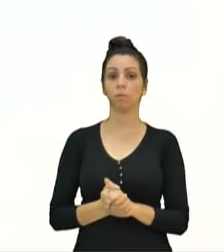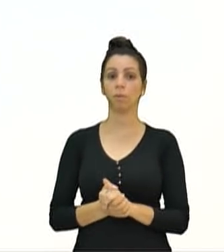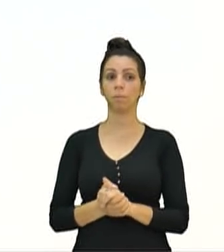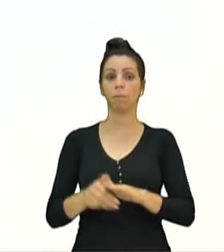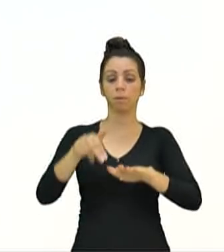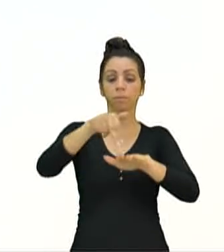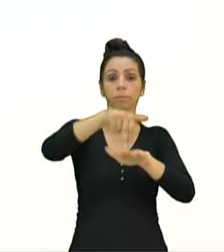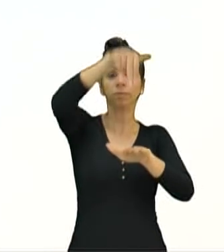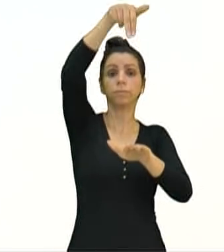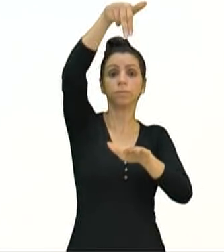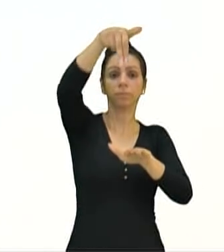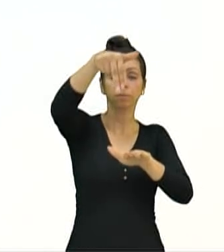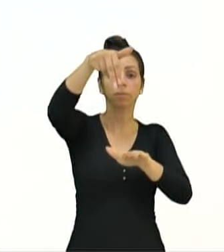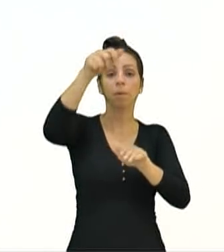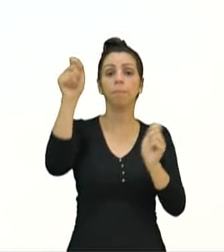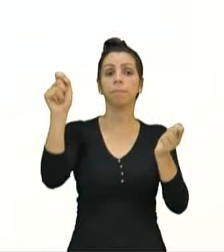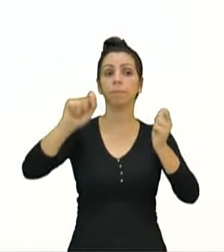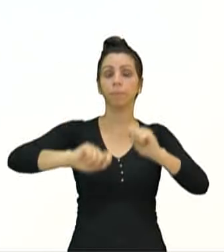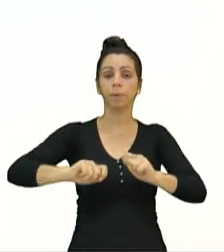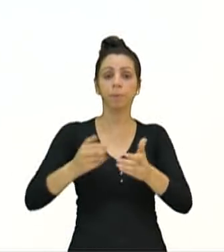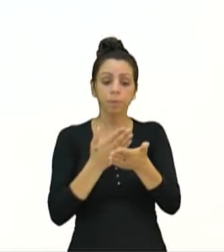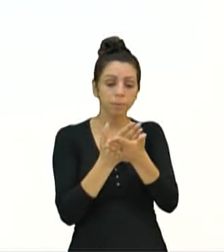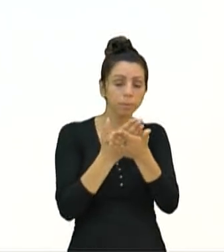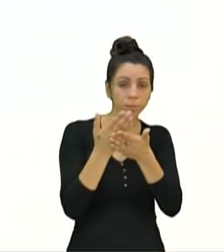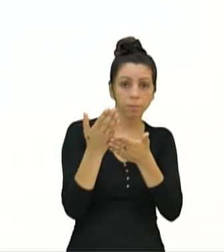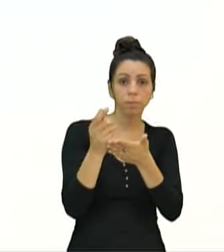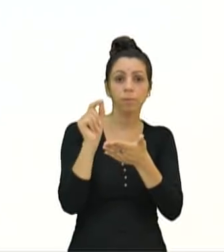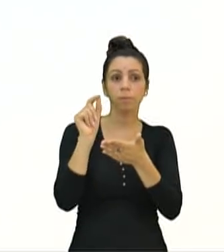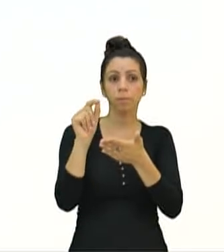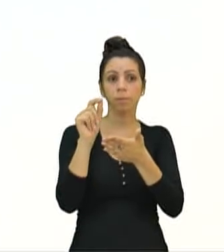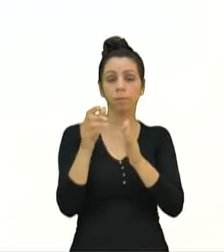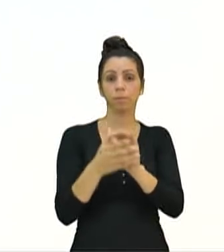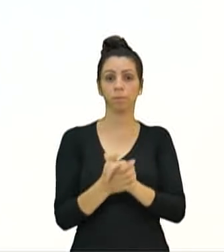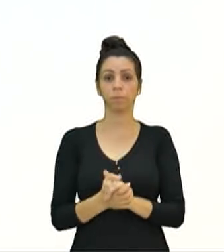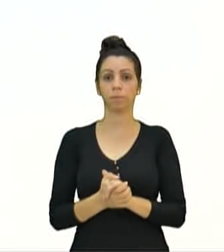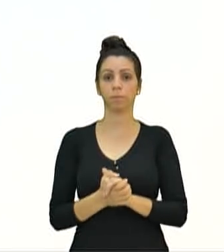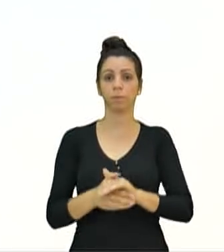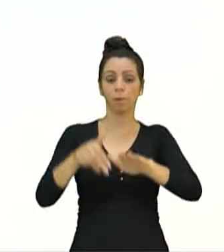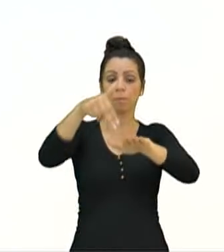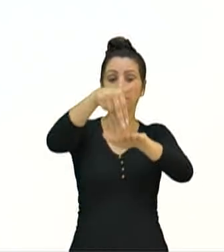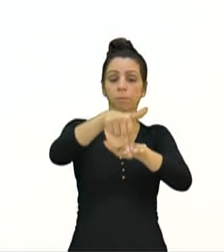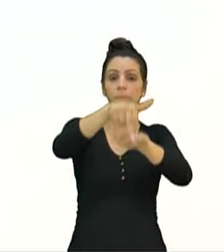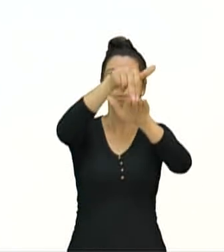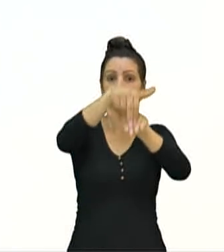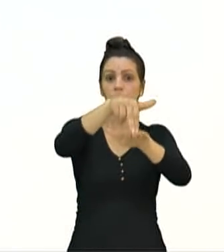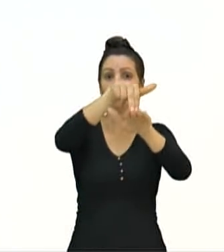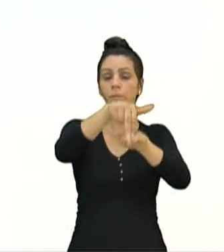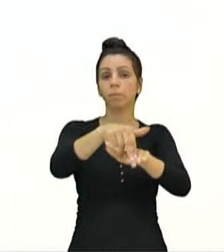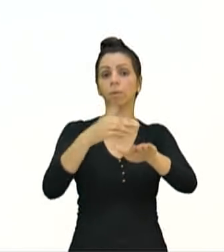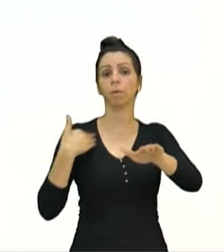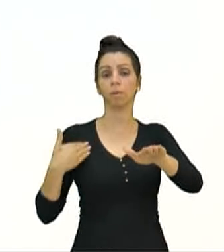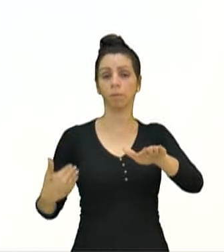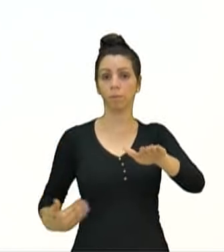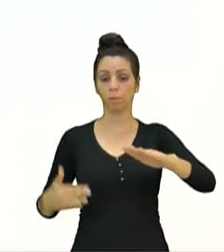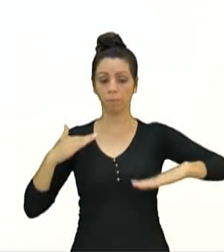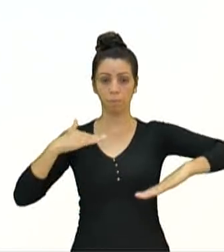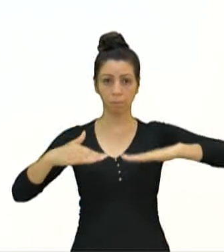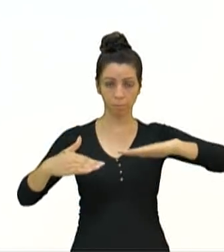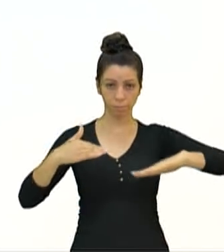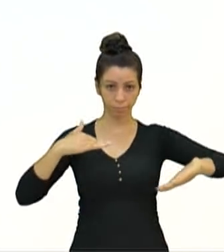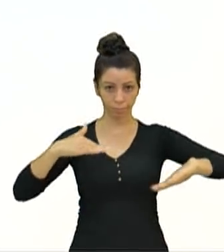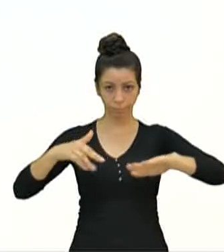o saltador parte de uma posição inicial para a fase aérea, em que o corpo executará os